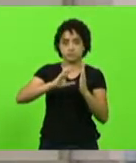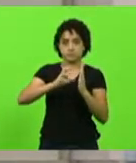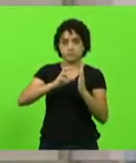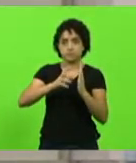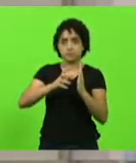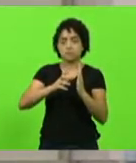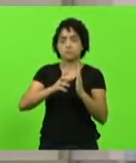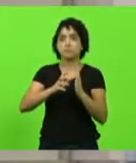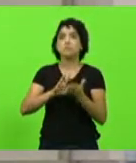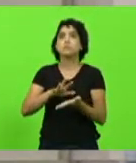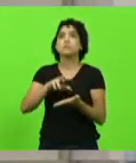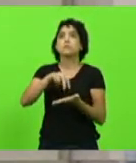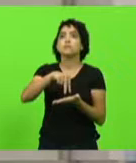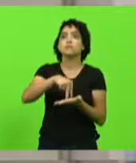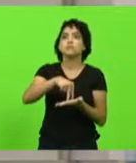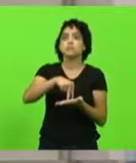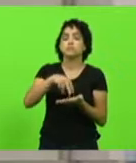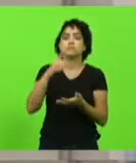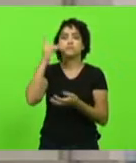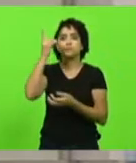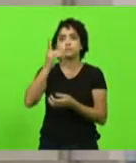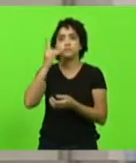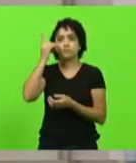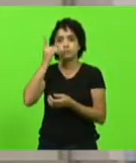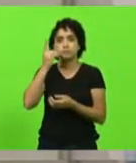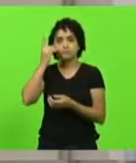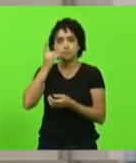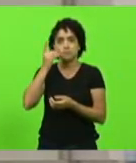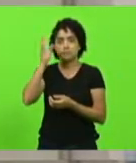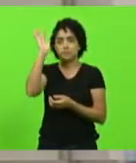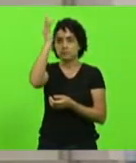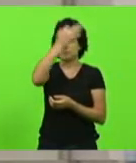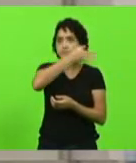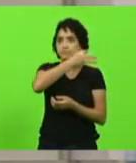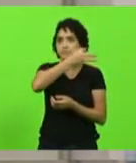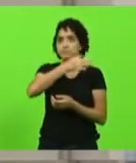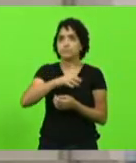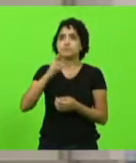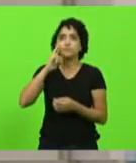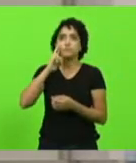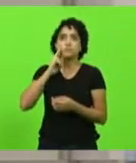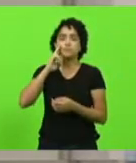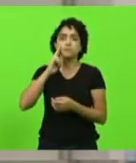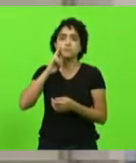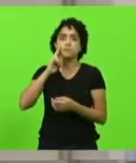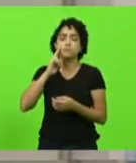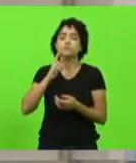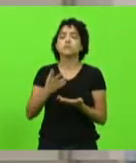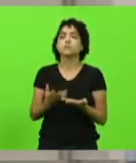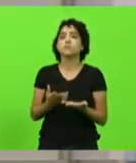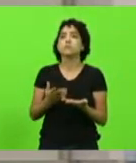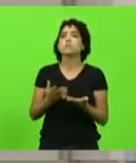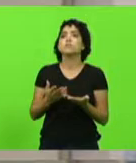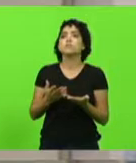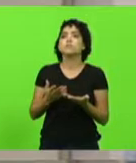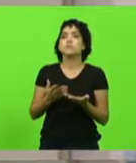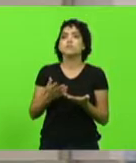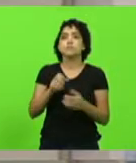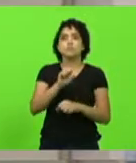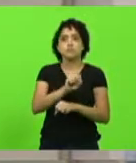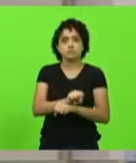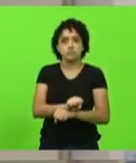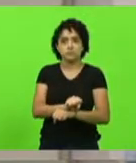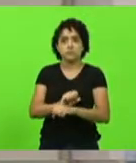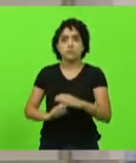políticos, fizeram uso da palavra os senhores deputados Fabiano Daluz e Ivan Nats. Ato contínuo, o senhor presidente suspendeu a